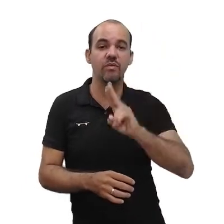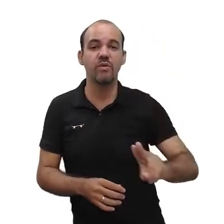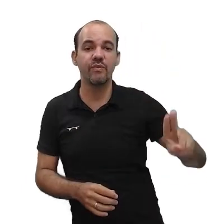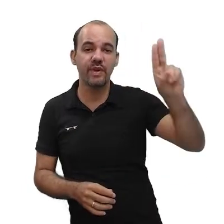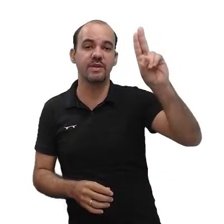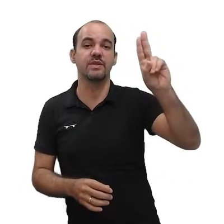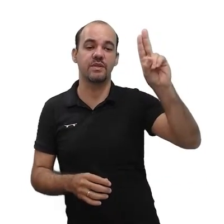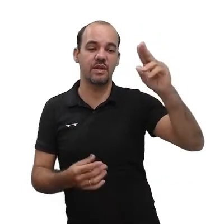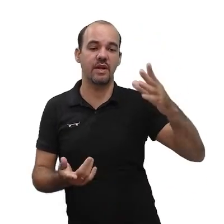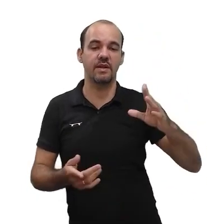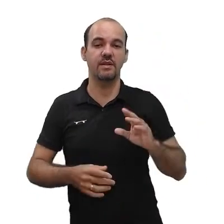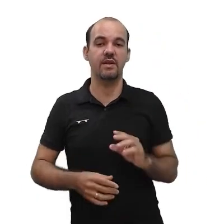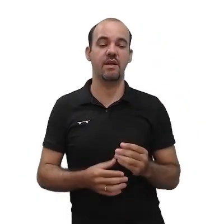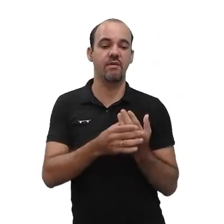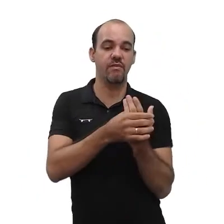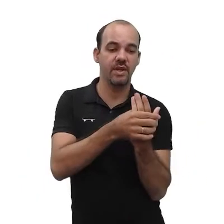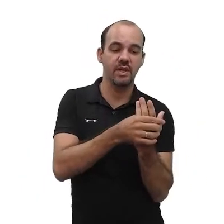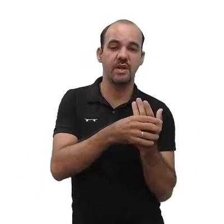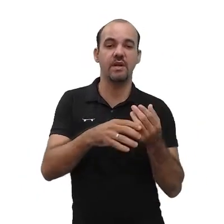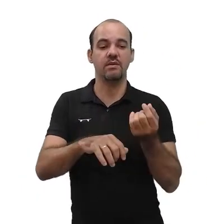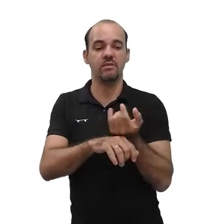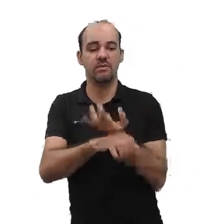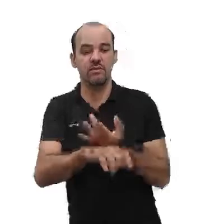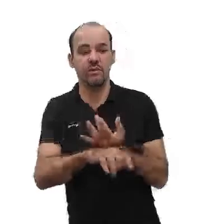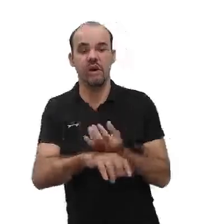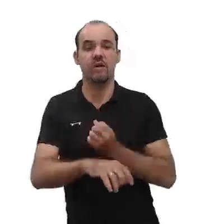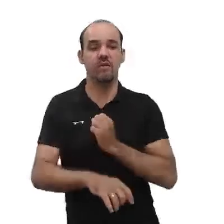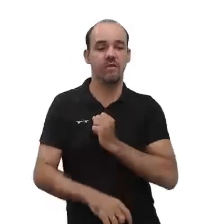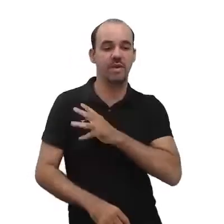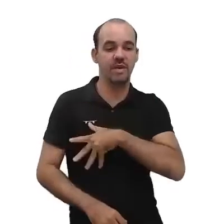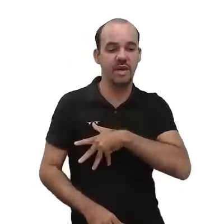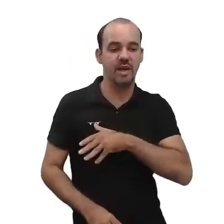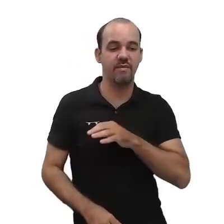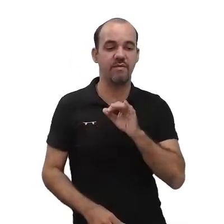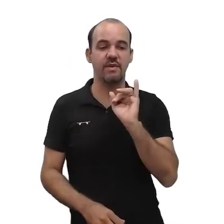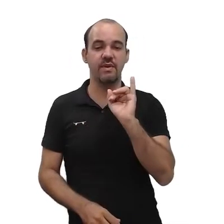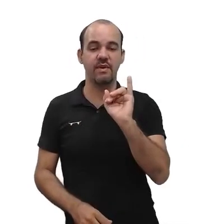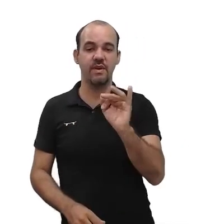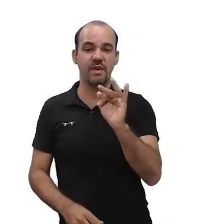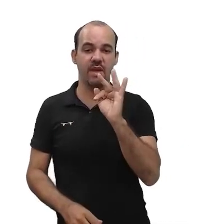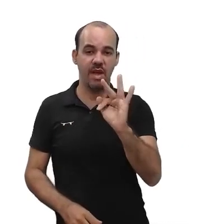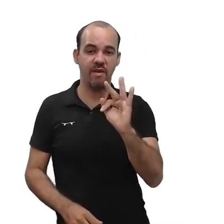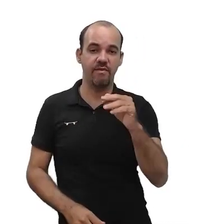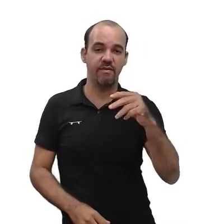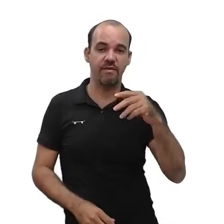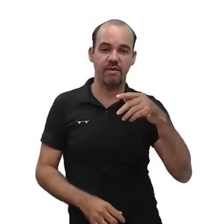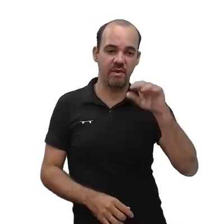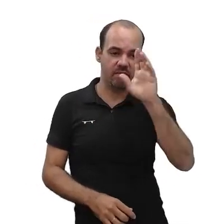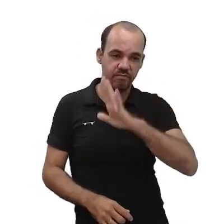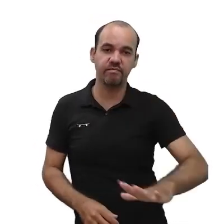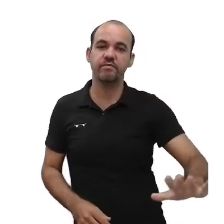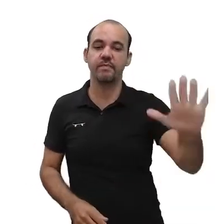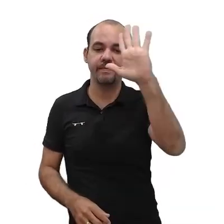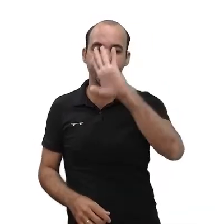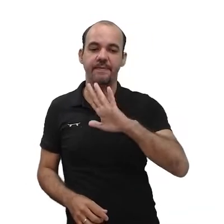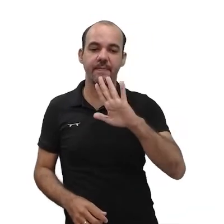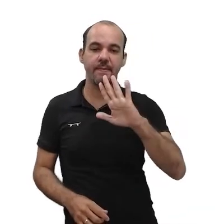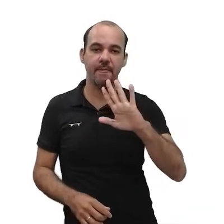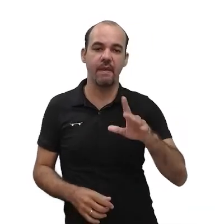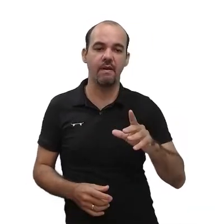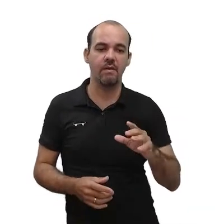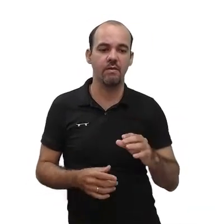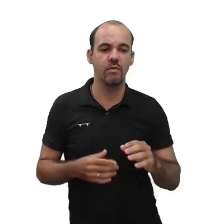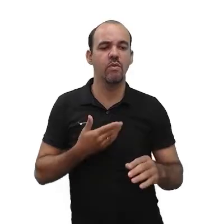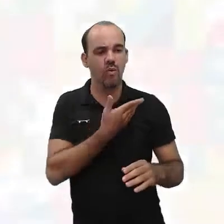aí do Cefet, na rede federal, né? Dos IEFs. Né? Não quer dizer que um Estado, por exemplo, não